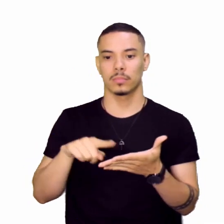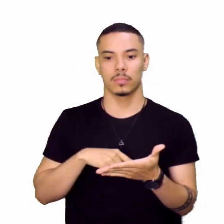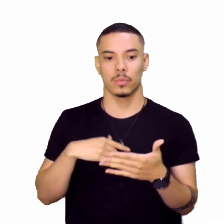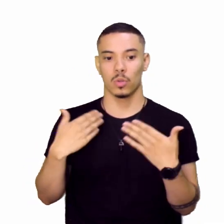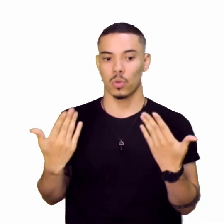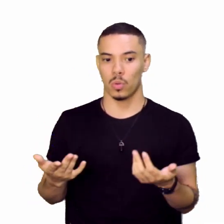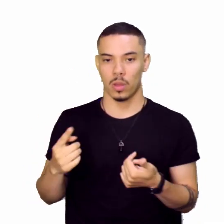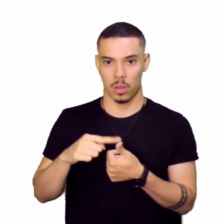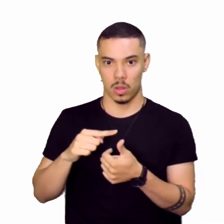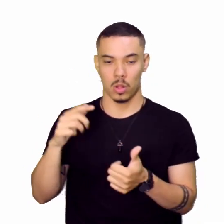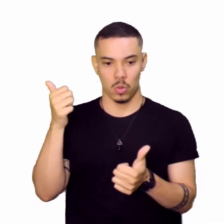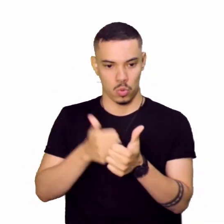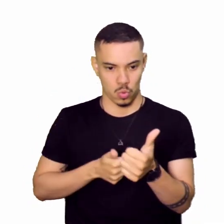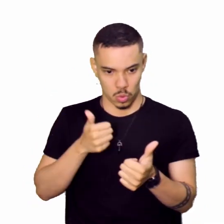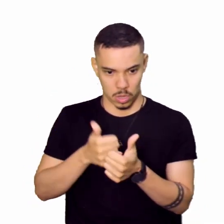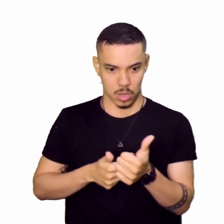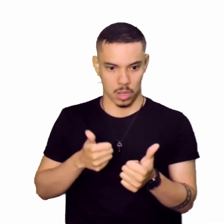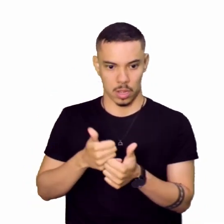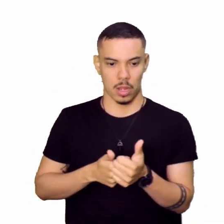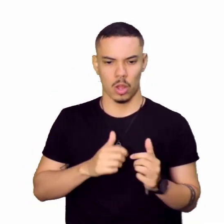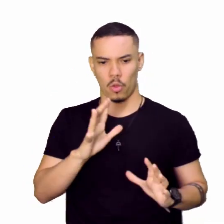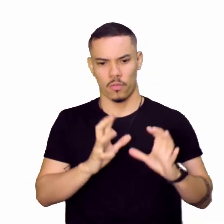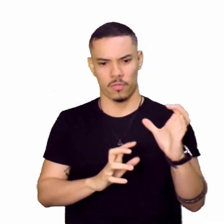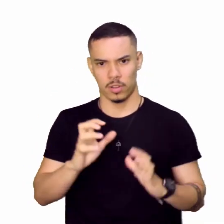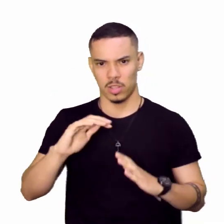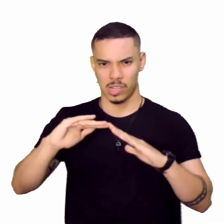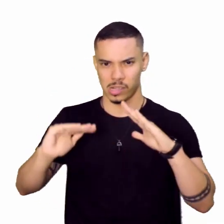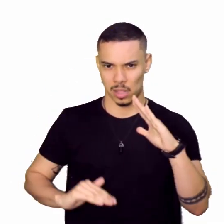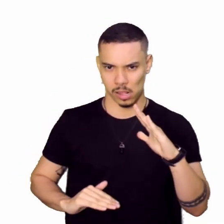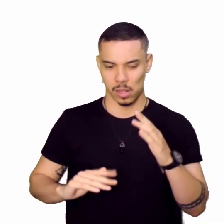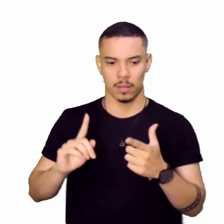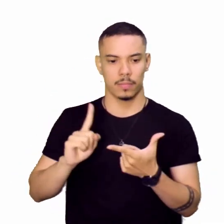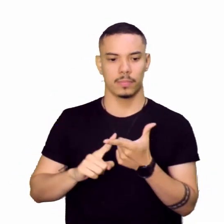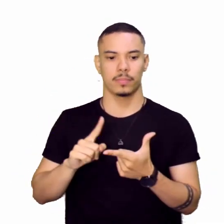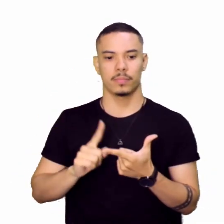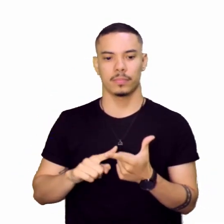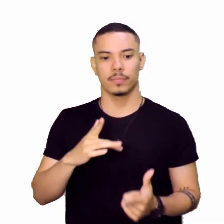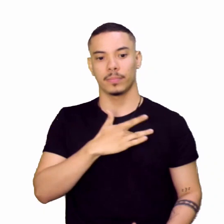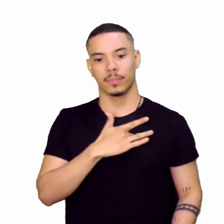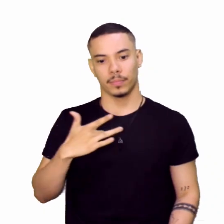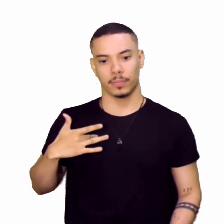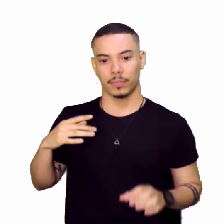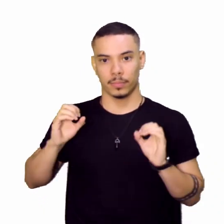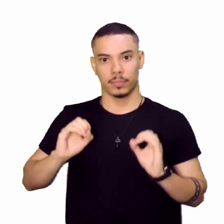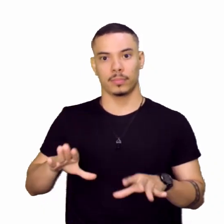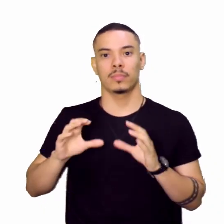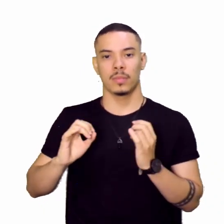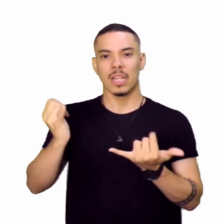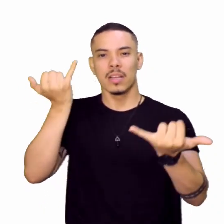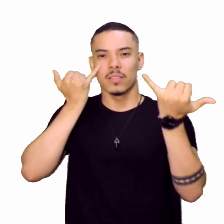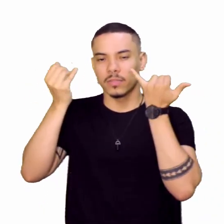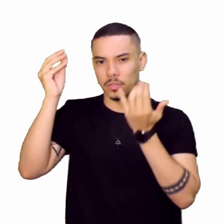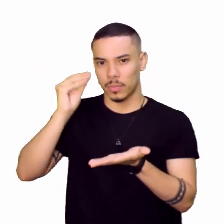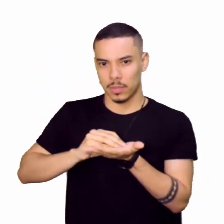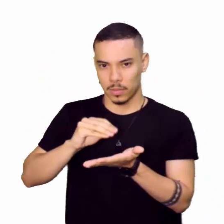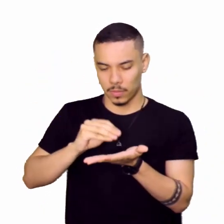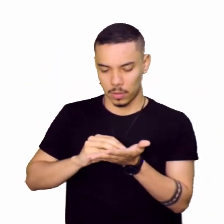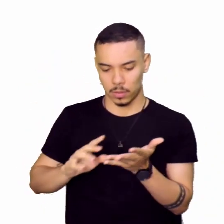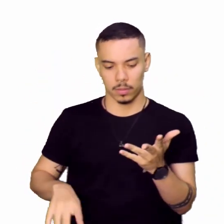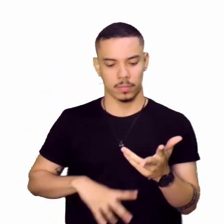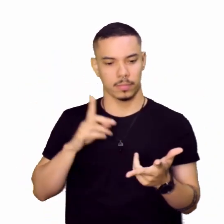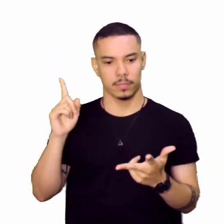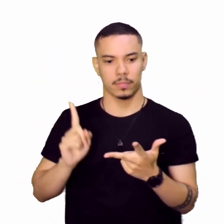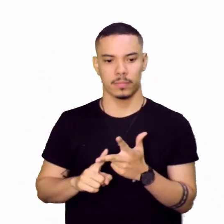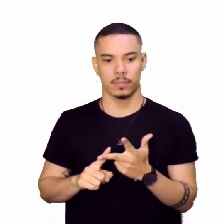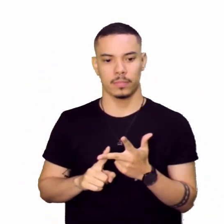luta conflito e desigualdade será B saúde educação e desinformação será